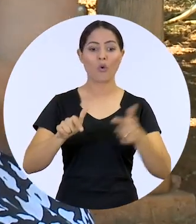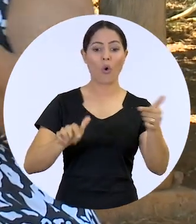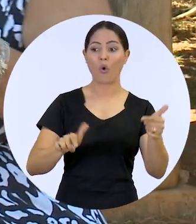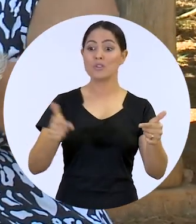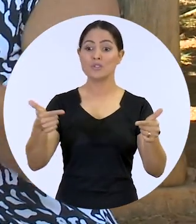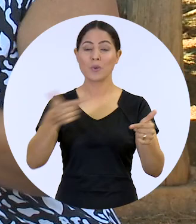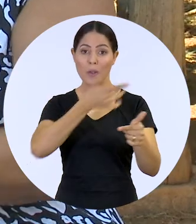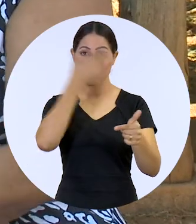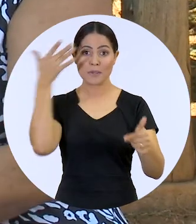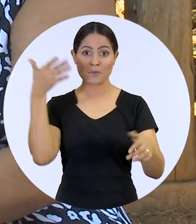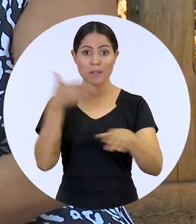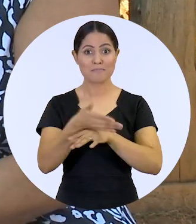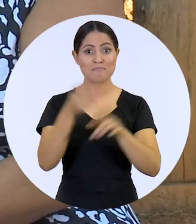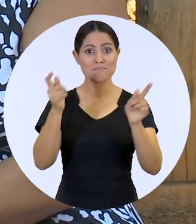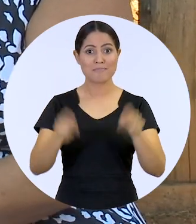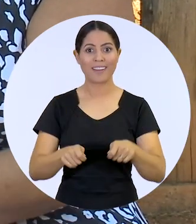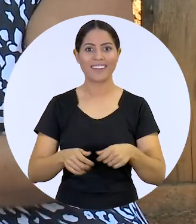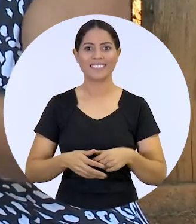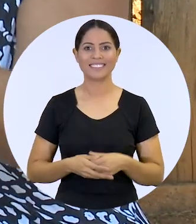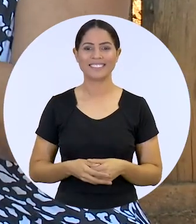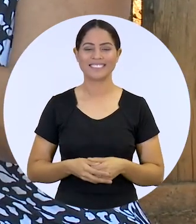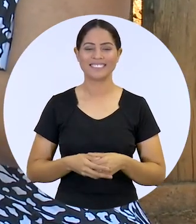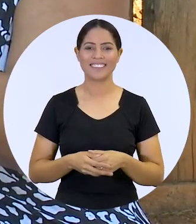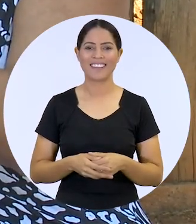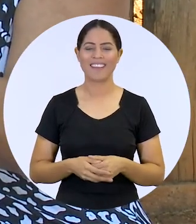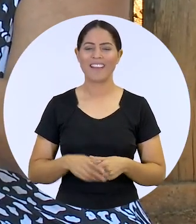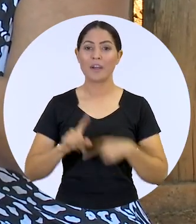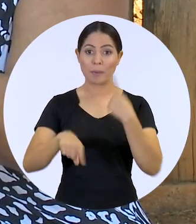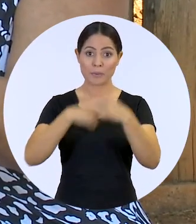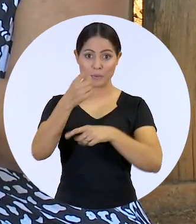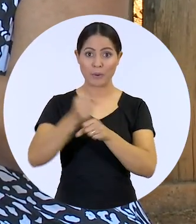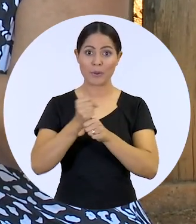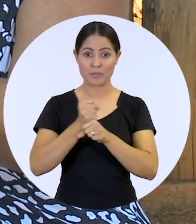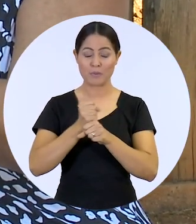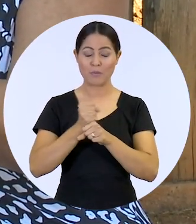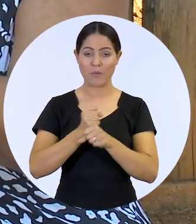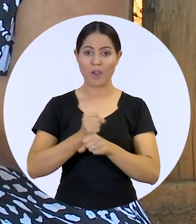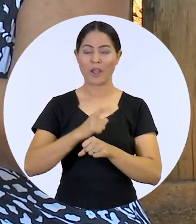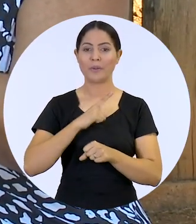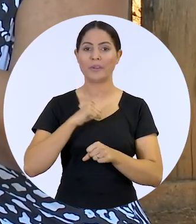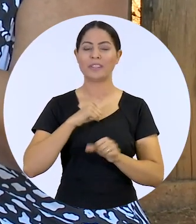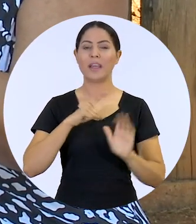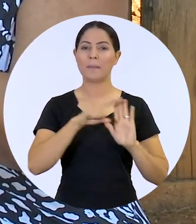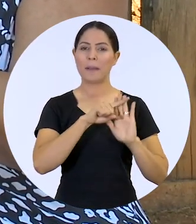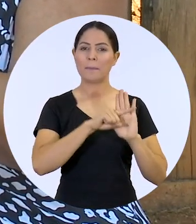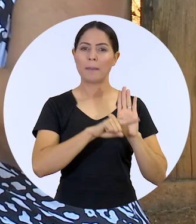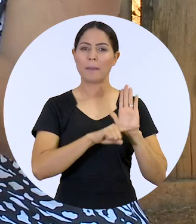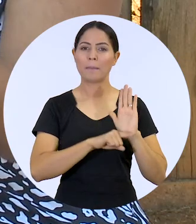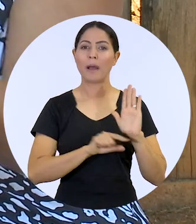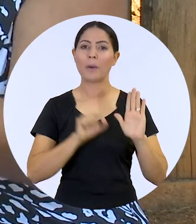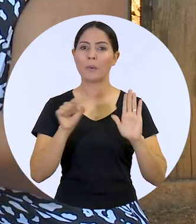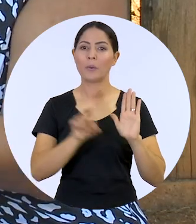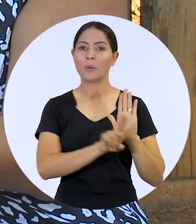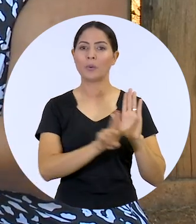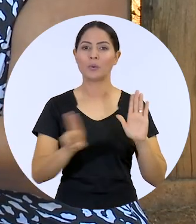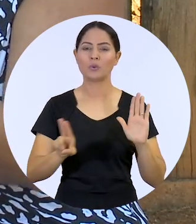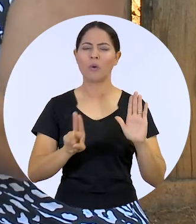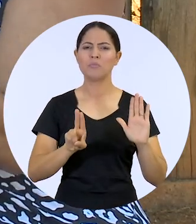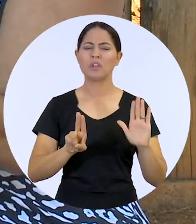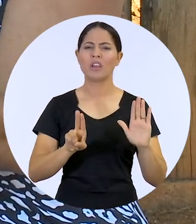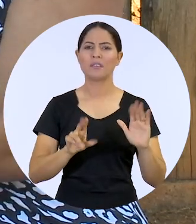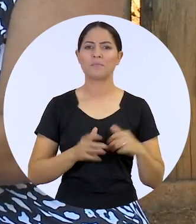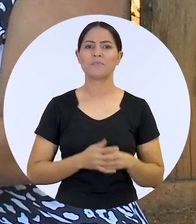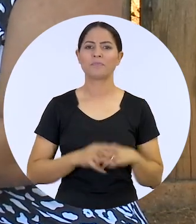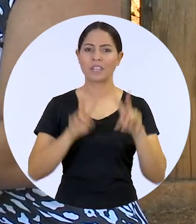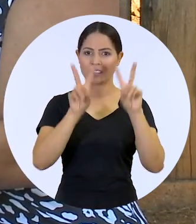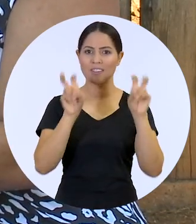que outras pessoas tenham acesso nessa agenda, né? A agenda do ano que vem, inclusive, o título é Quando Eu Vim para Brasília, porque a gente